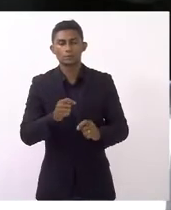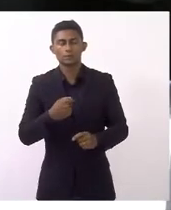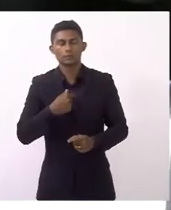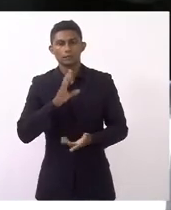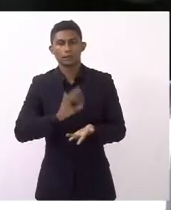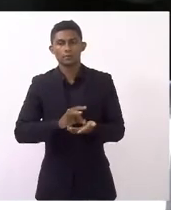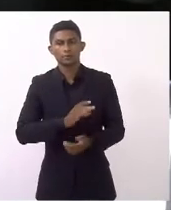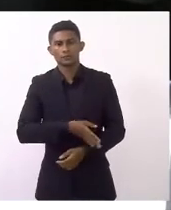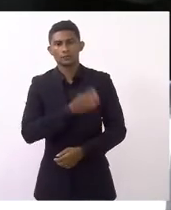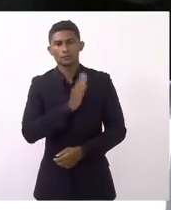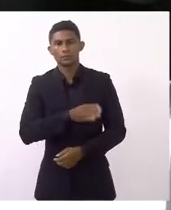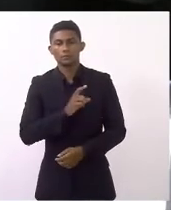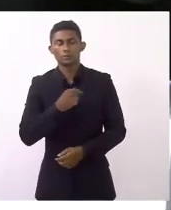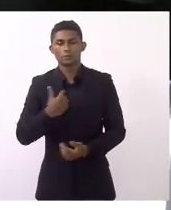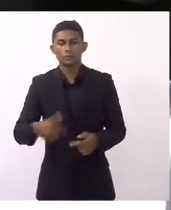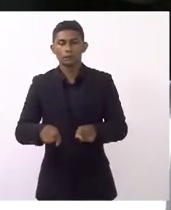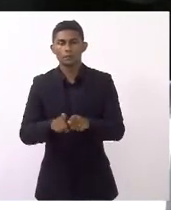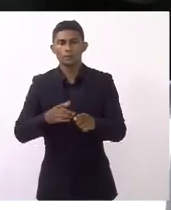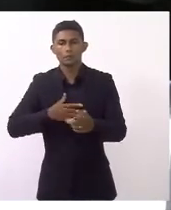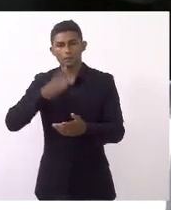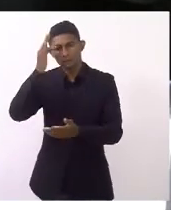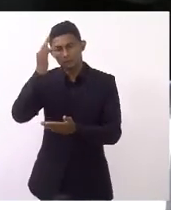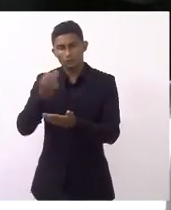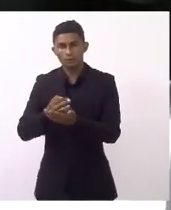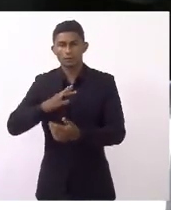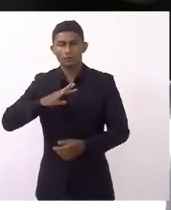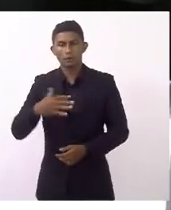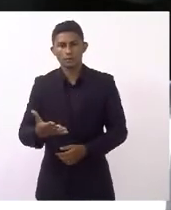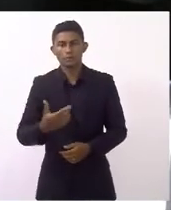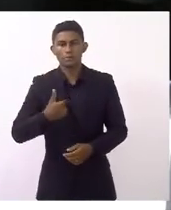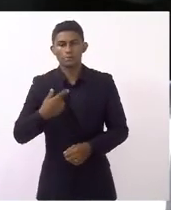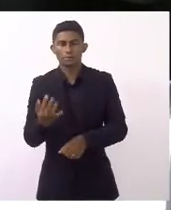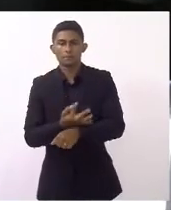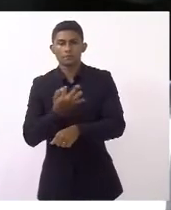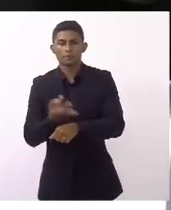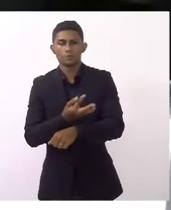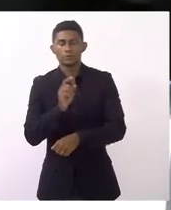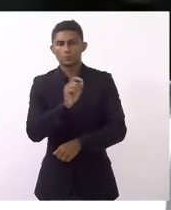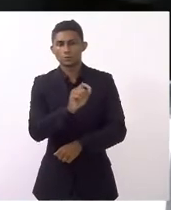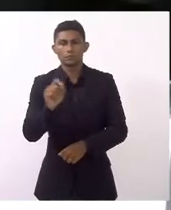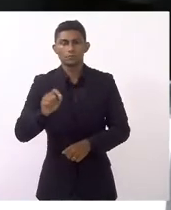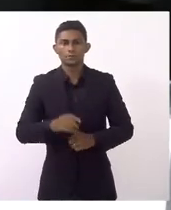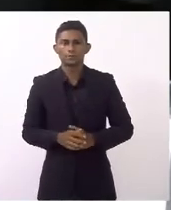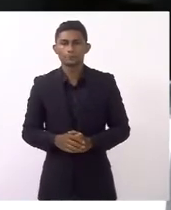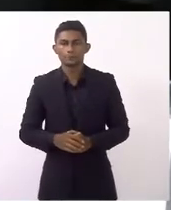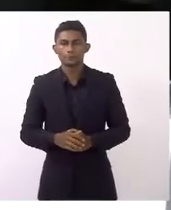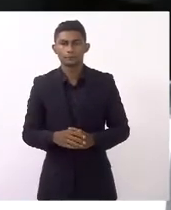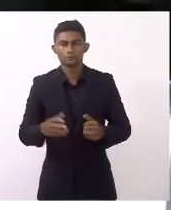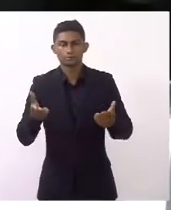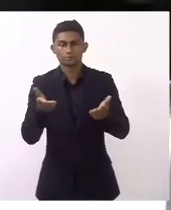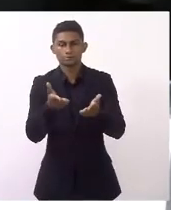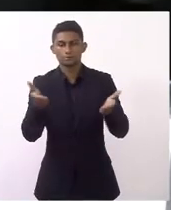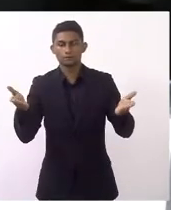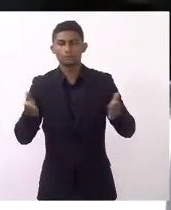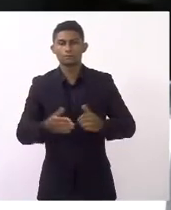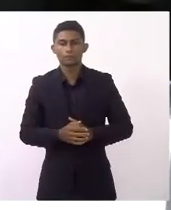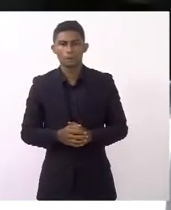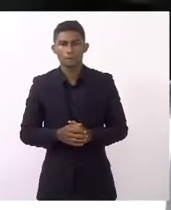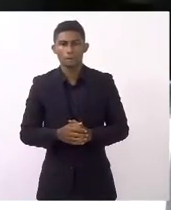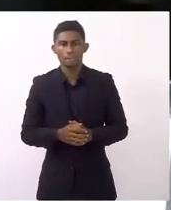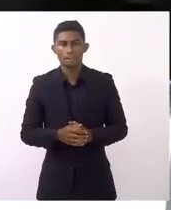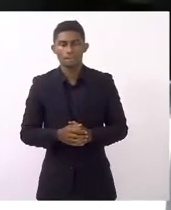coração minha fé a minha coragem a minha perseverança é a vocês